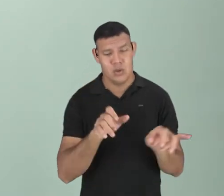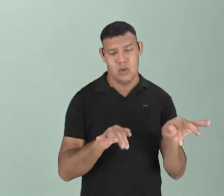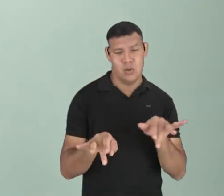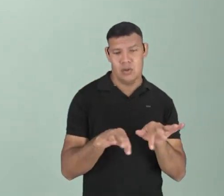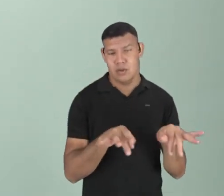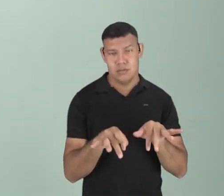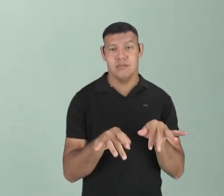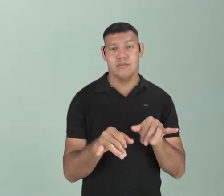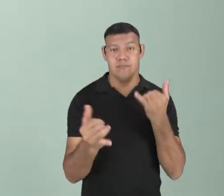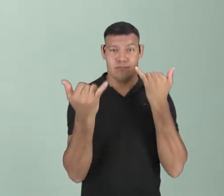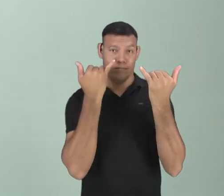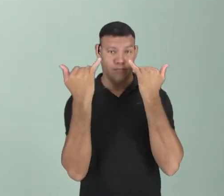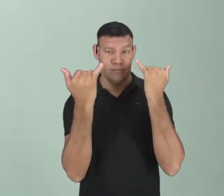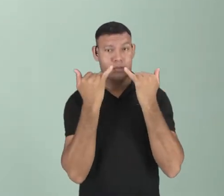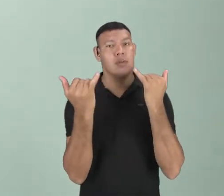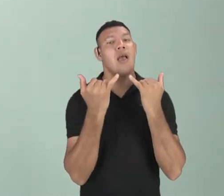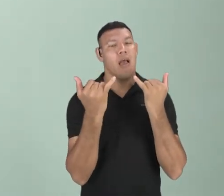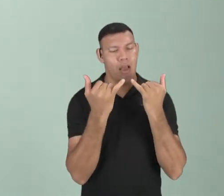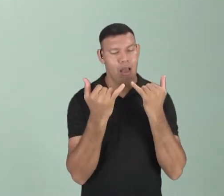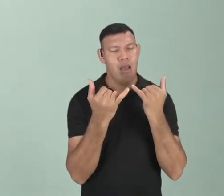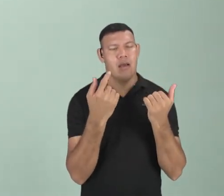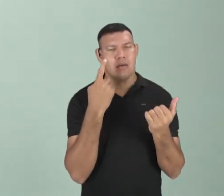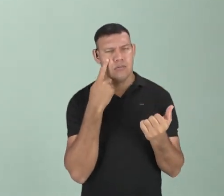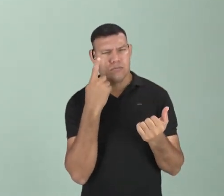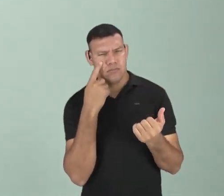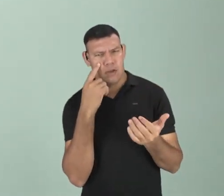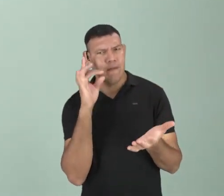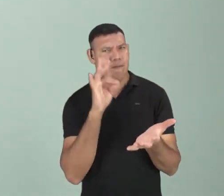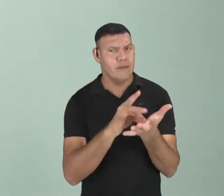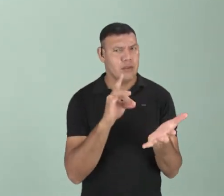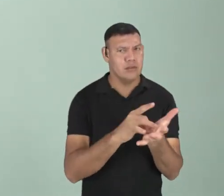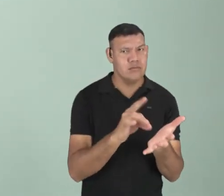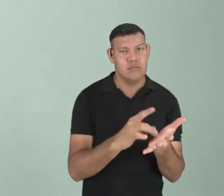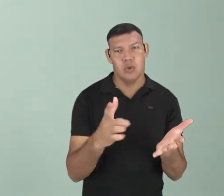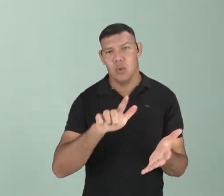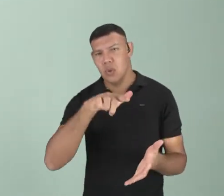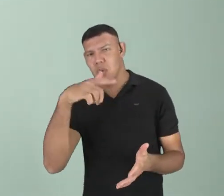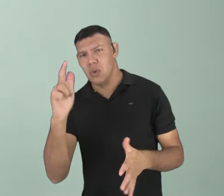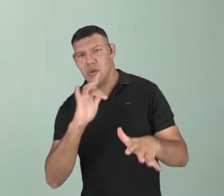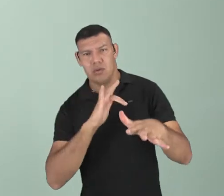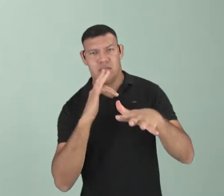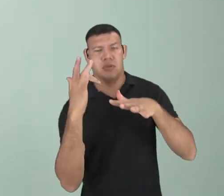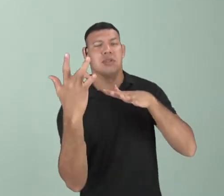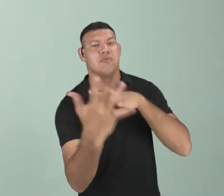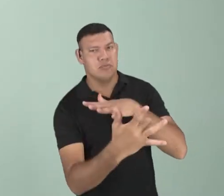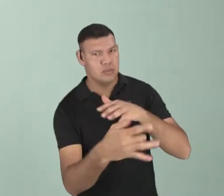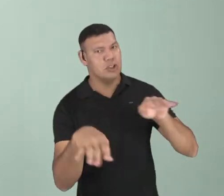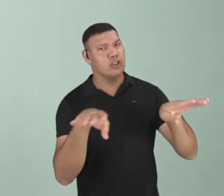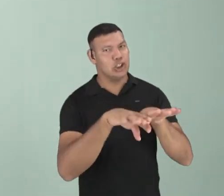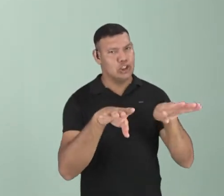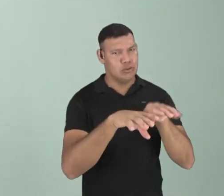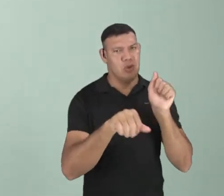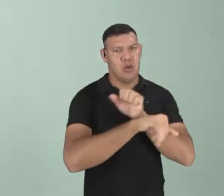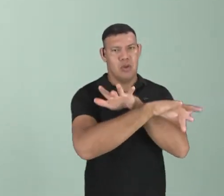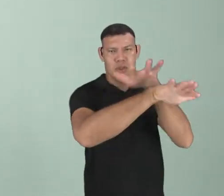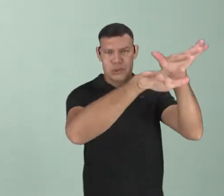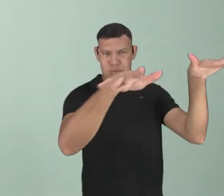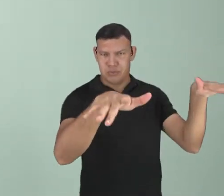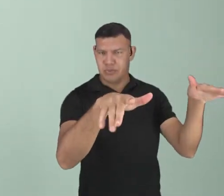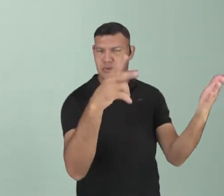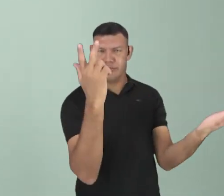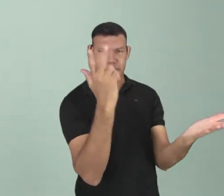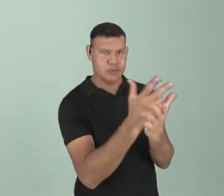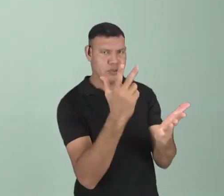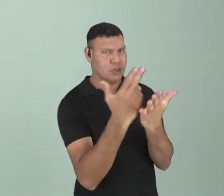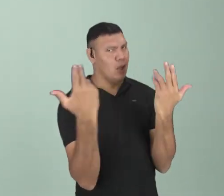acessa uma notícia, você verificar se outros canais de comunicação estão dando a mesma notícia